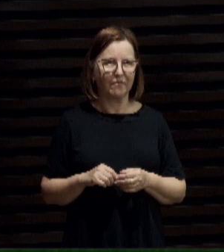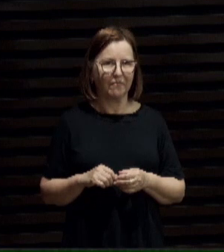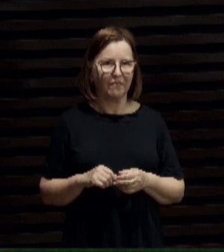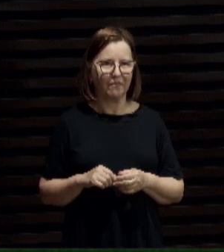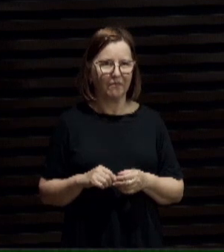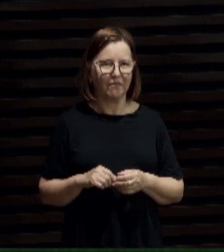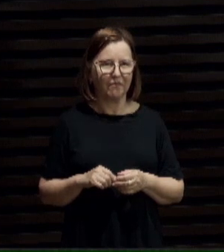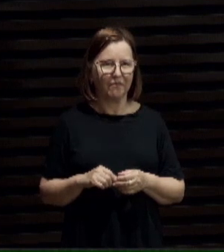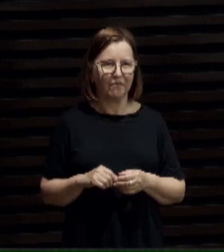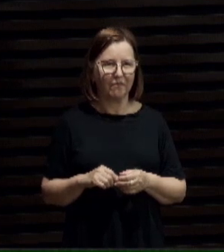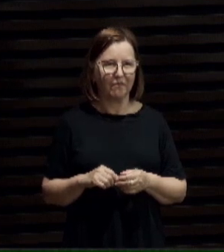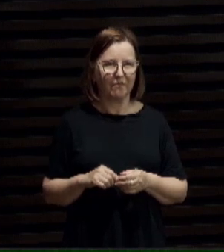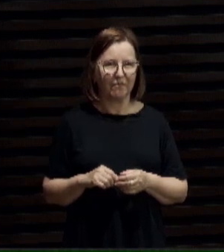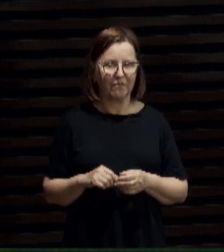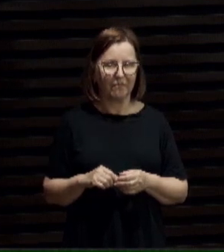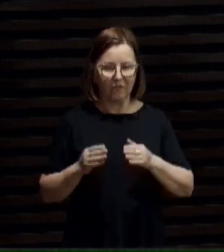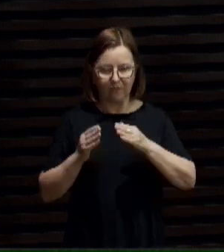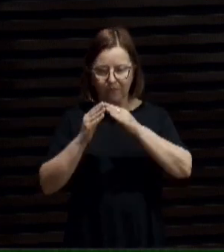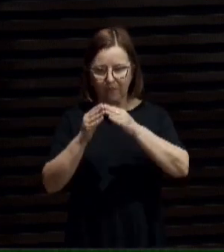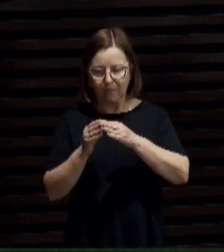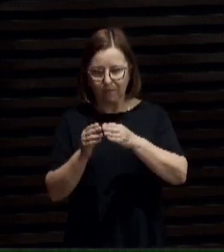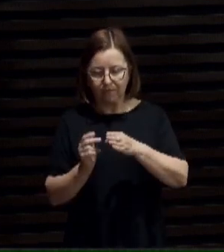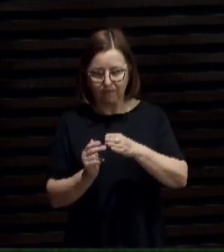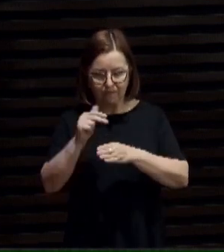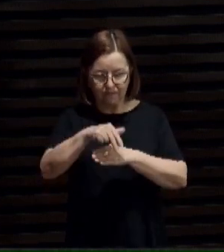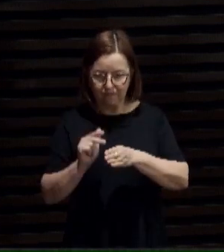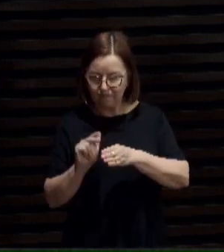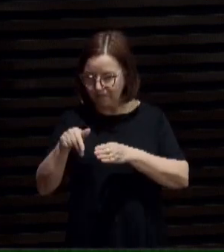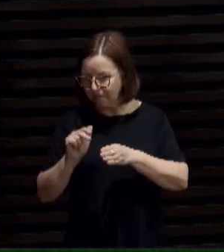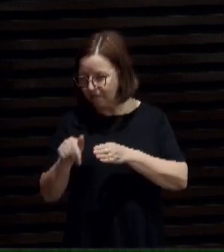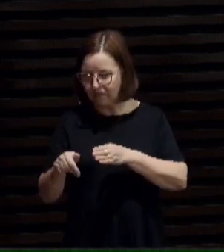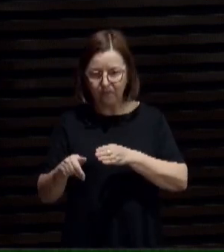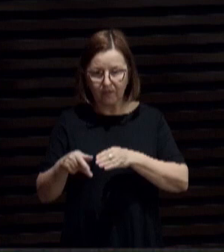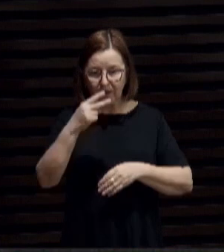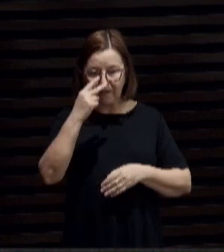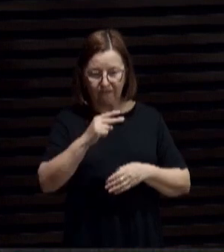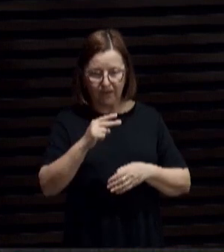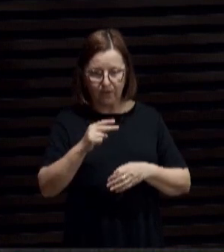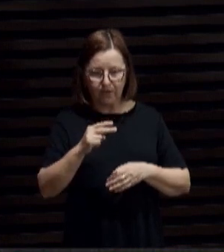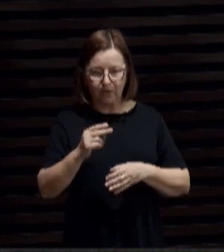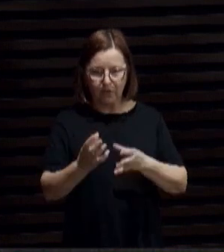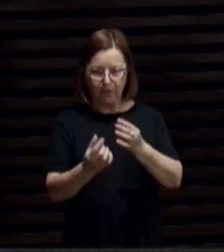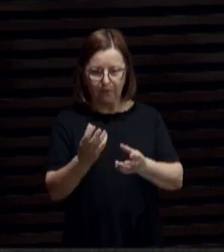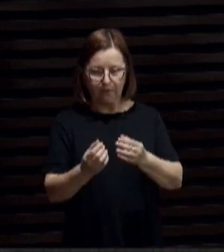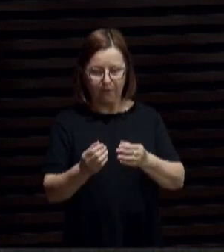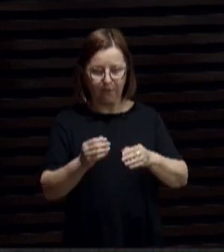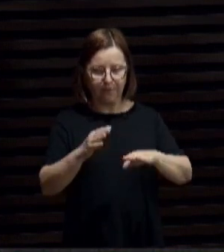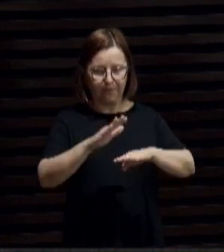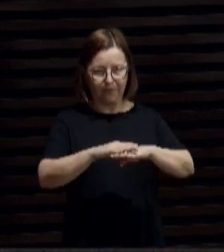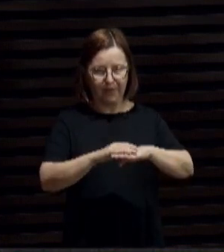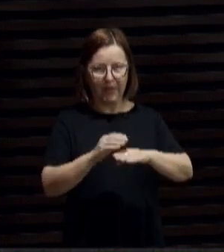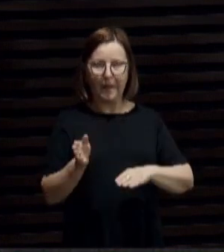Ao saltarem em terra, viram ali umas brasas e em cima peixes, e